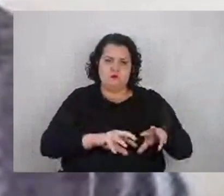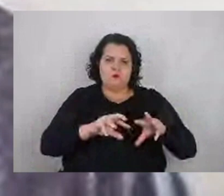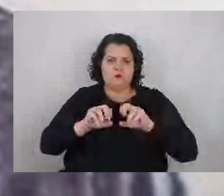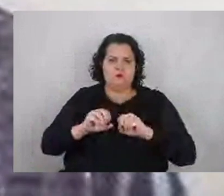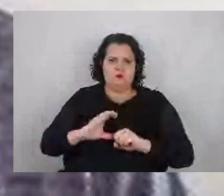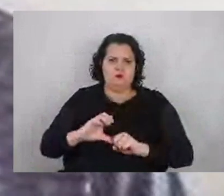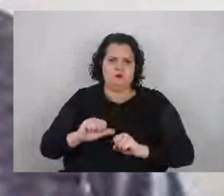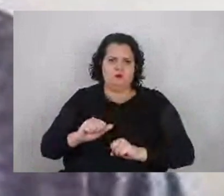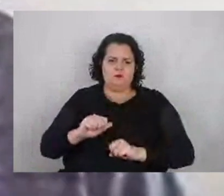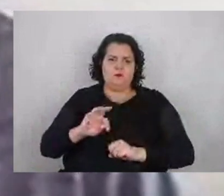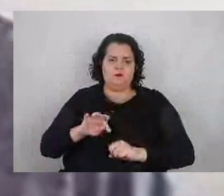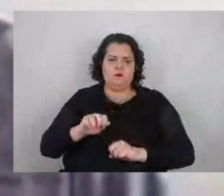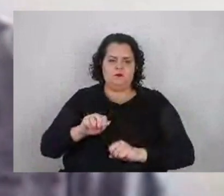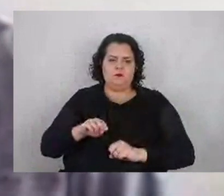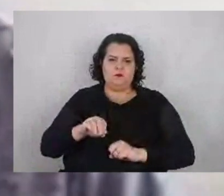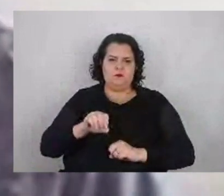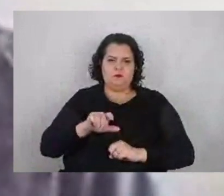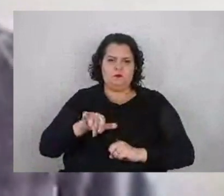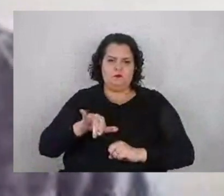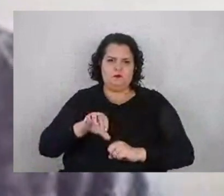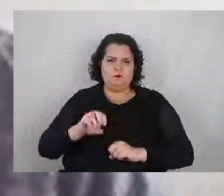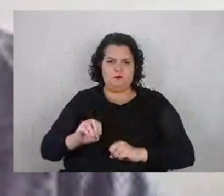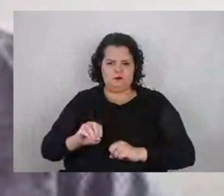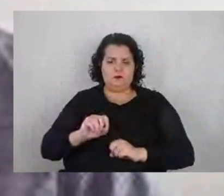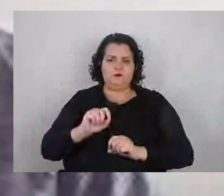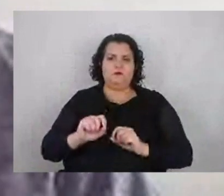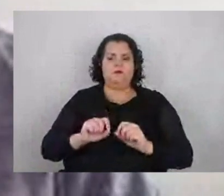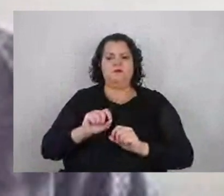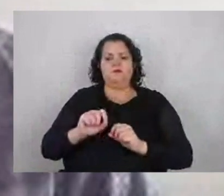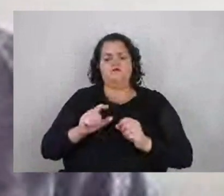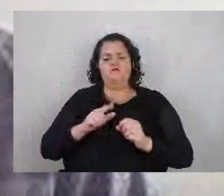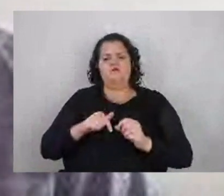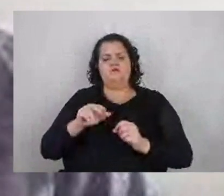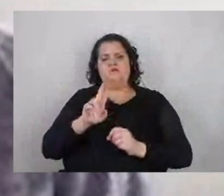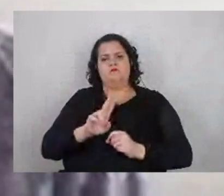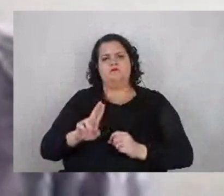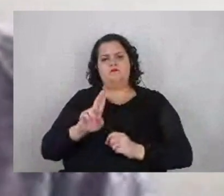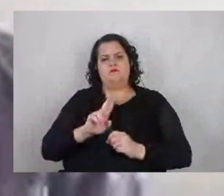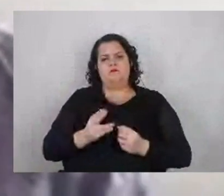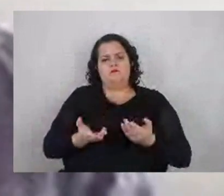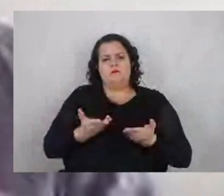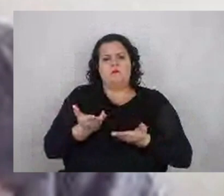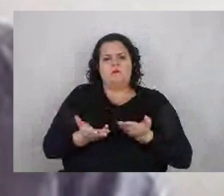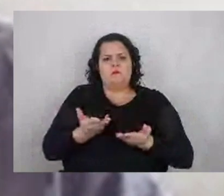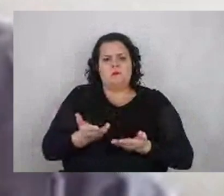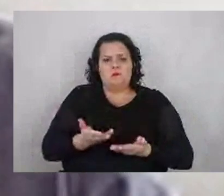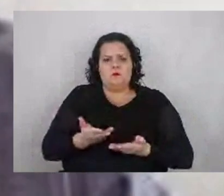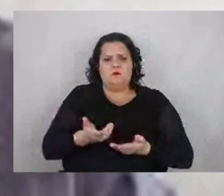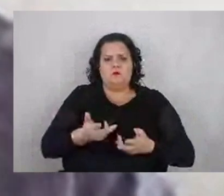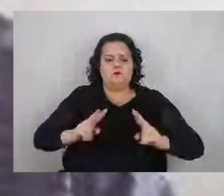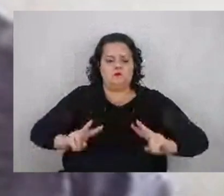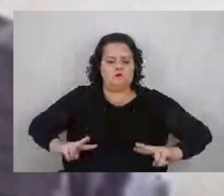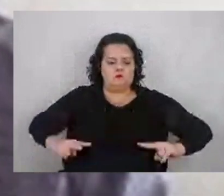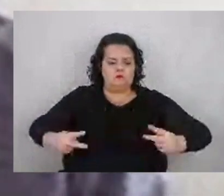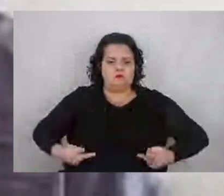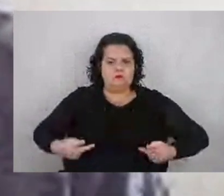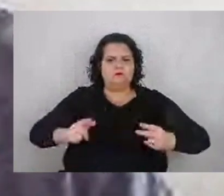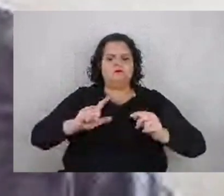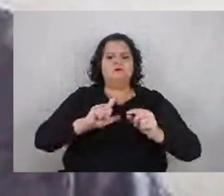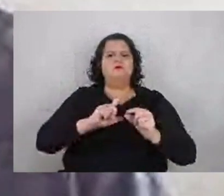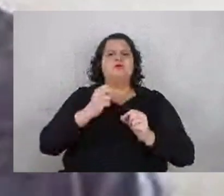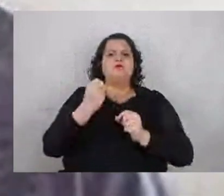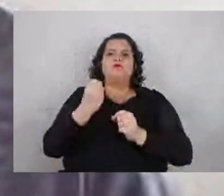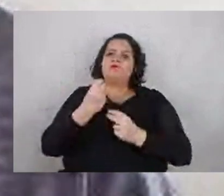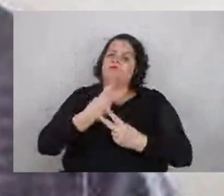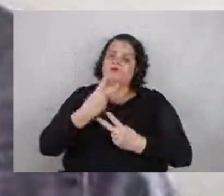via, que é caracterizada principalmente pela formação de autofagossomos, vesículas de dupla membrana, que sequestram